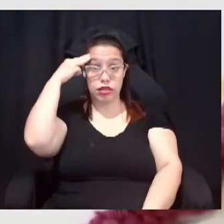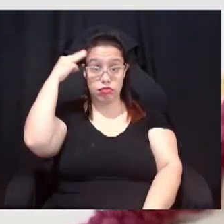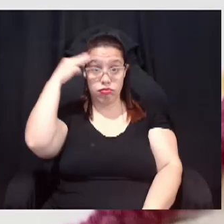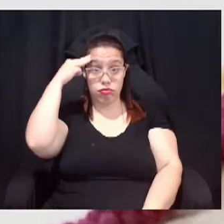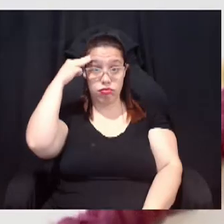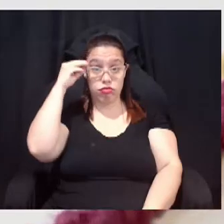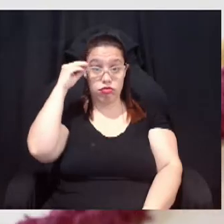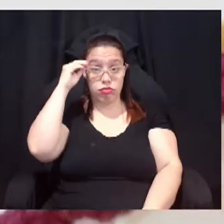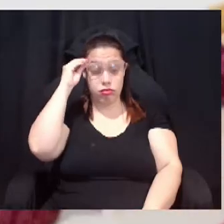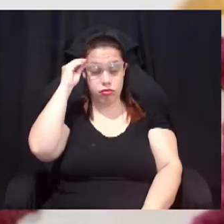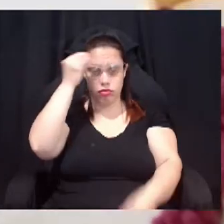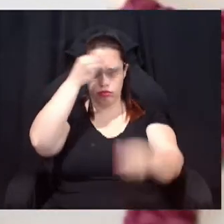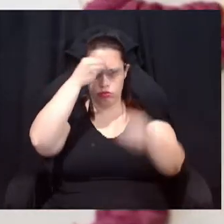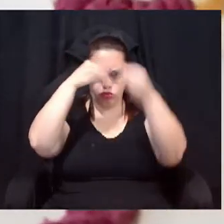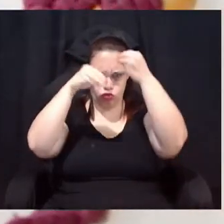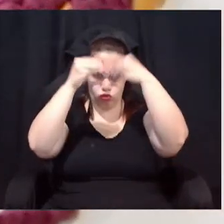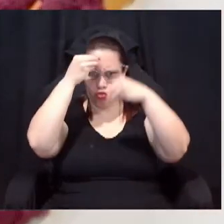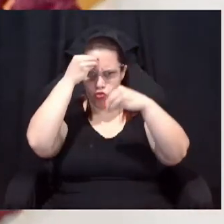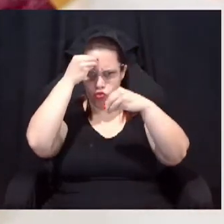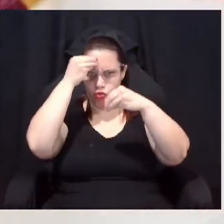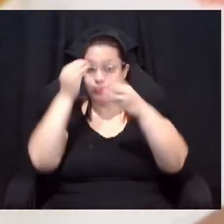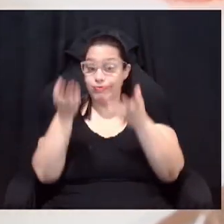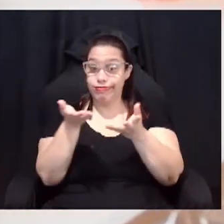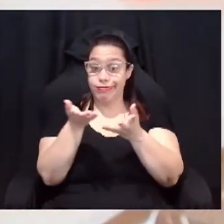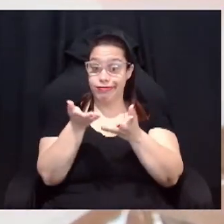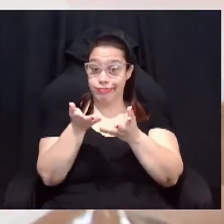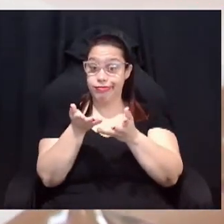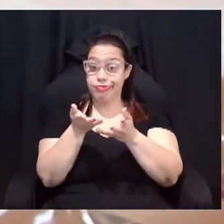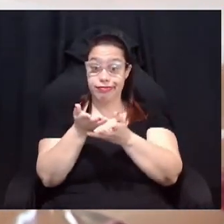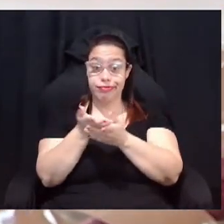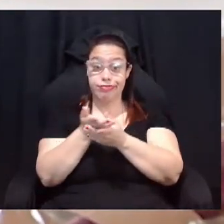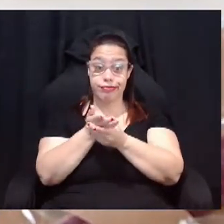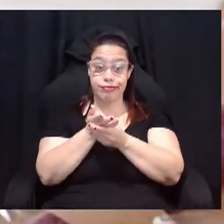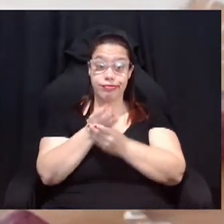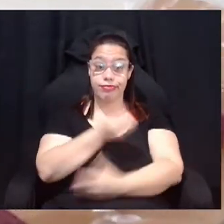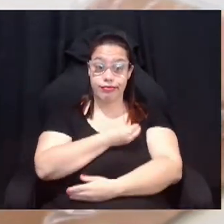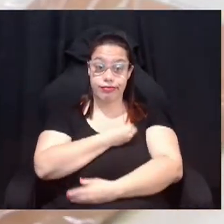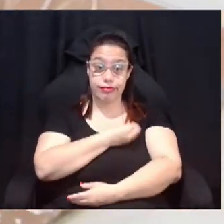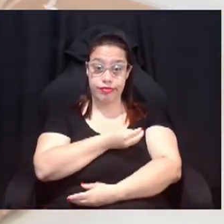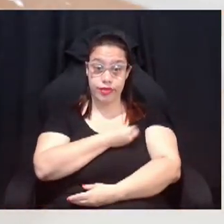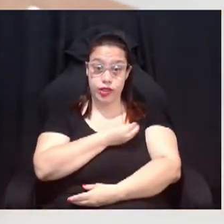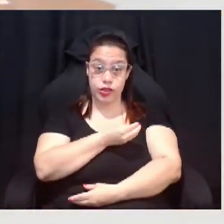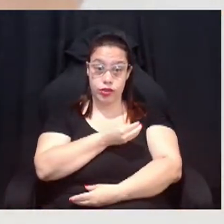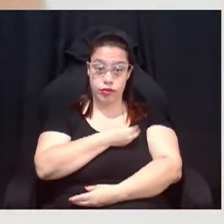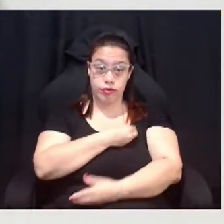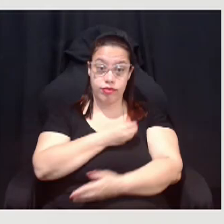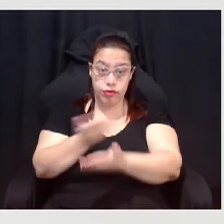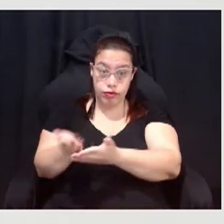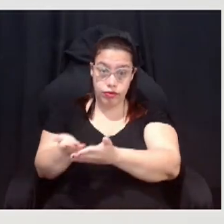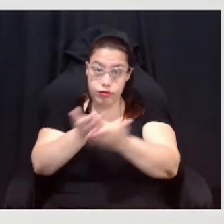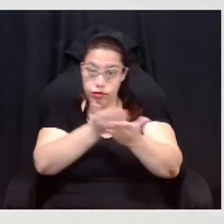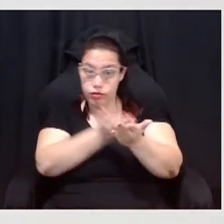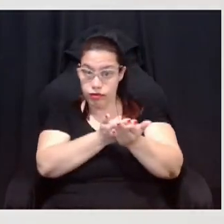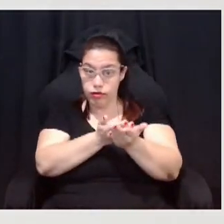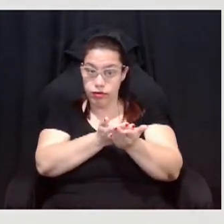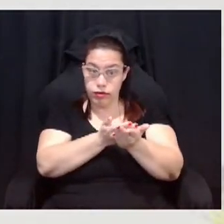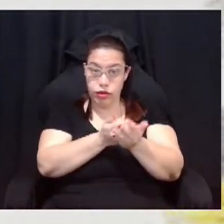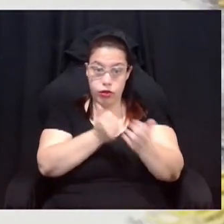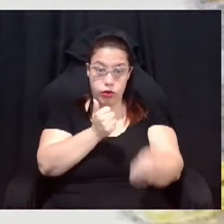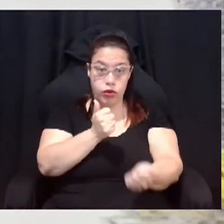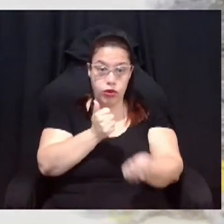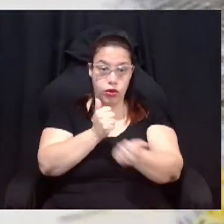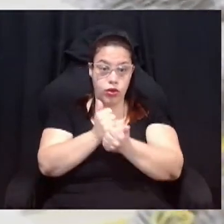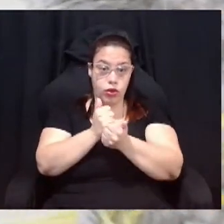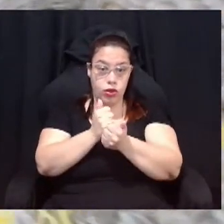com outras coisas, né? E daí essa convivência vai trazendo. Então é uma amizade que se forma, é um